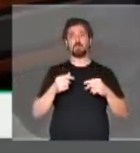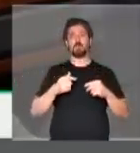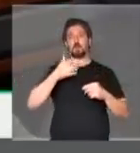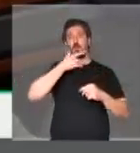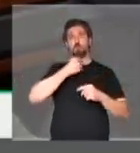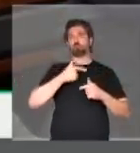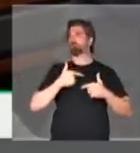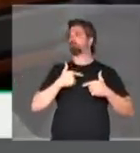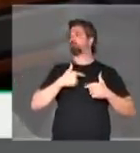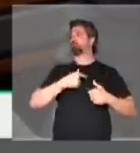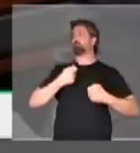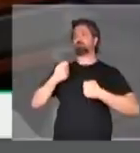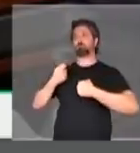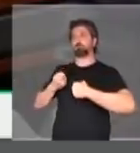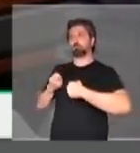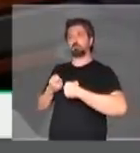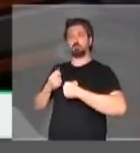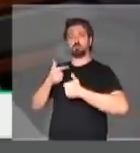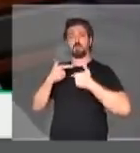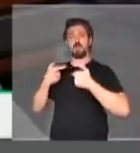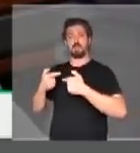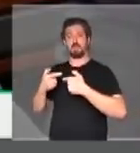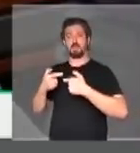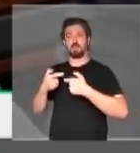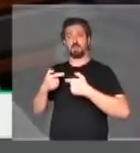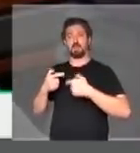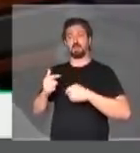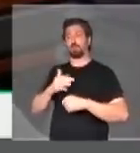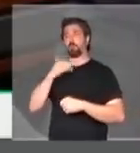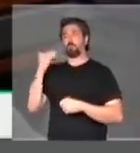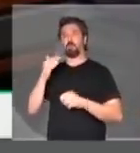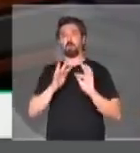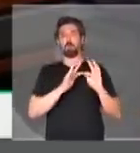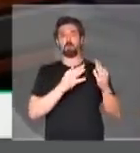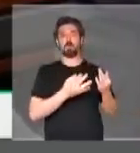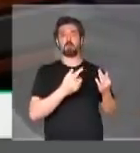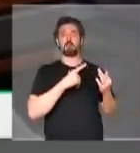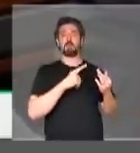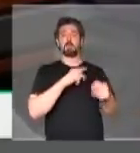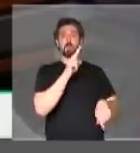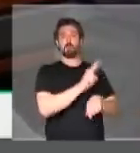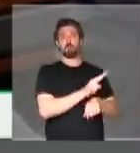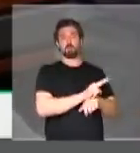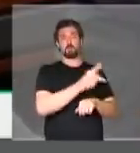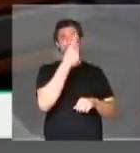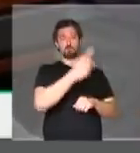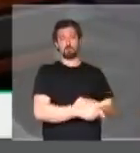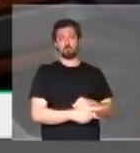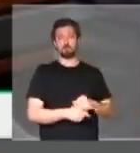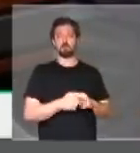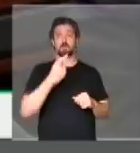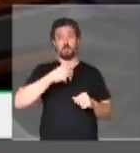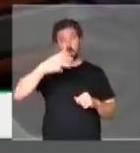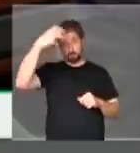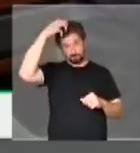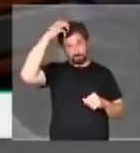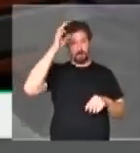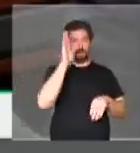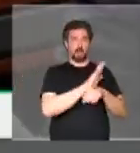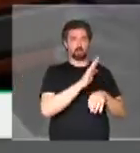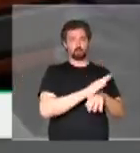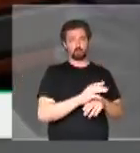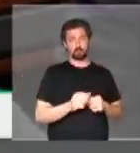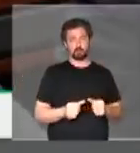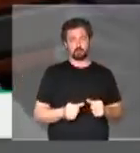iam para as batalhas e ali faleciam, as suas famílias tinham sua proteção pelo Império